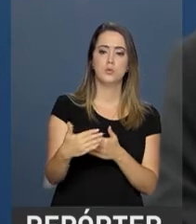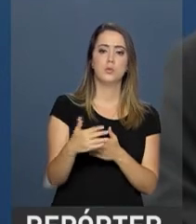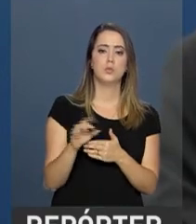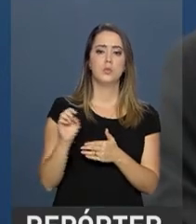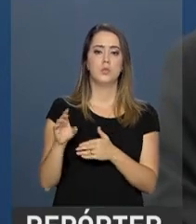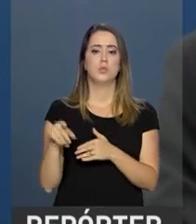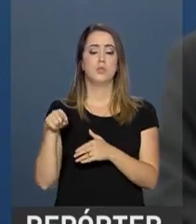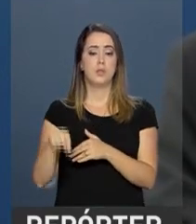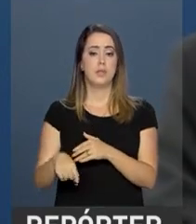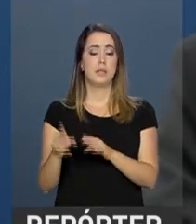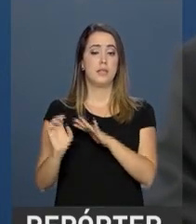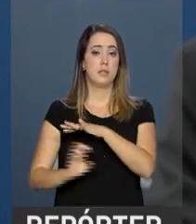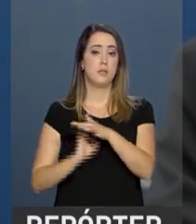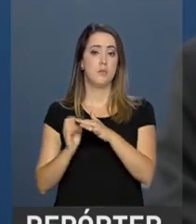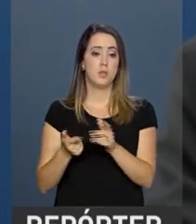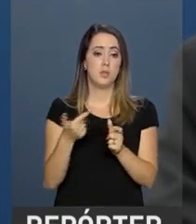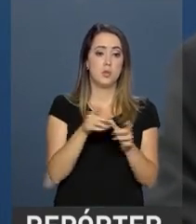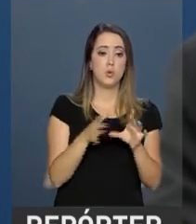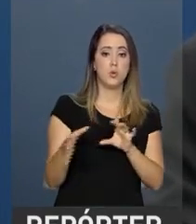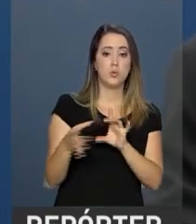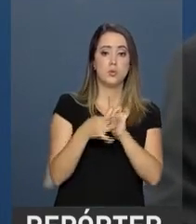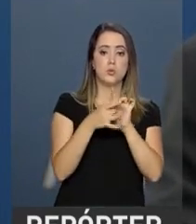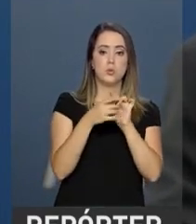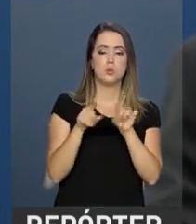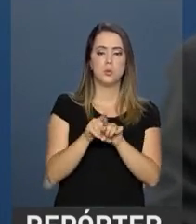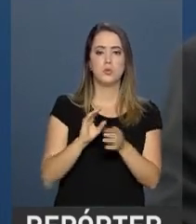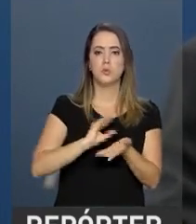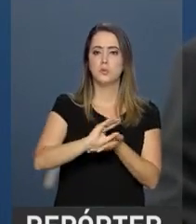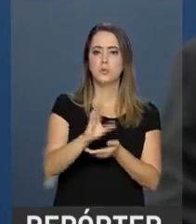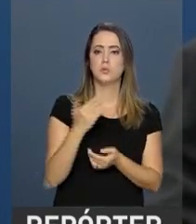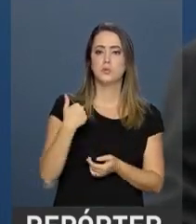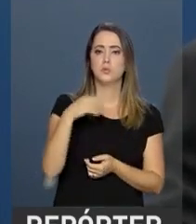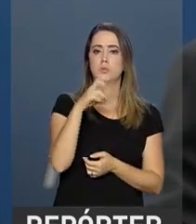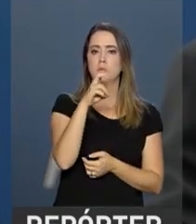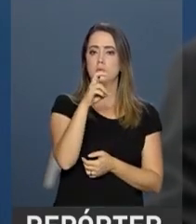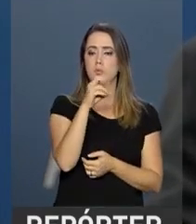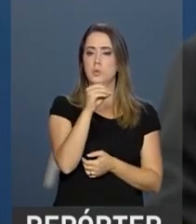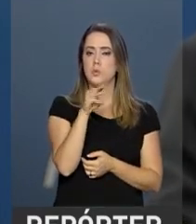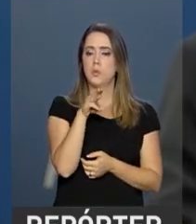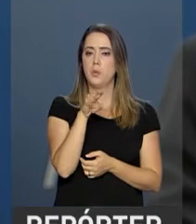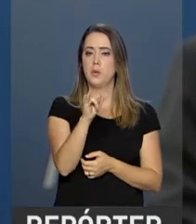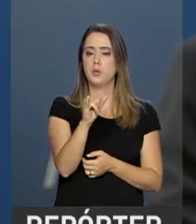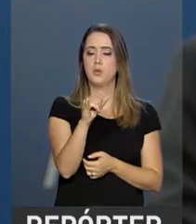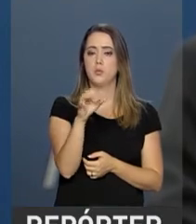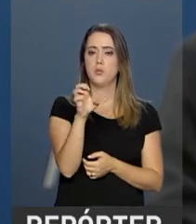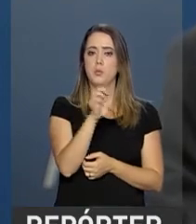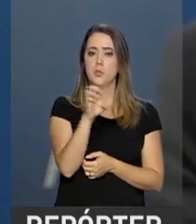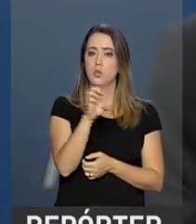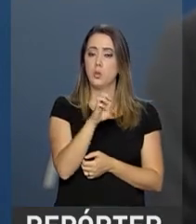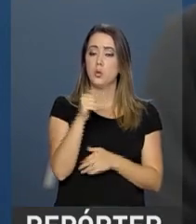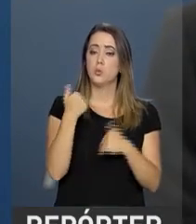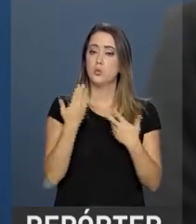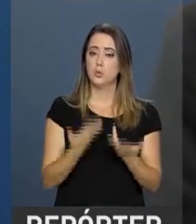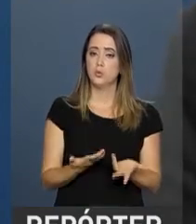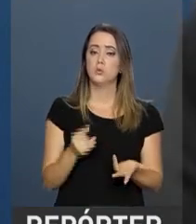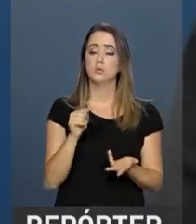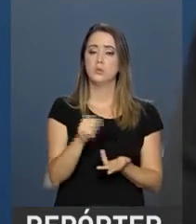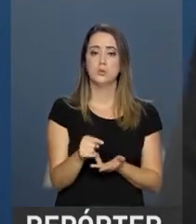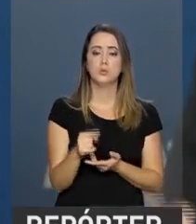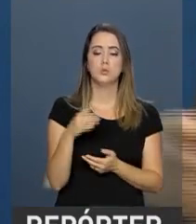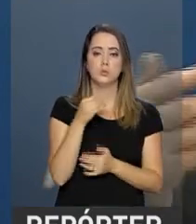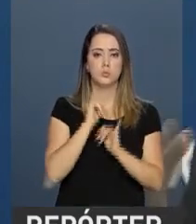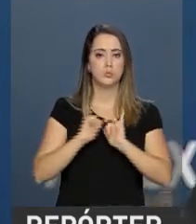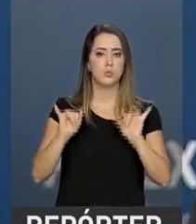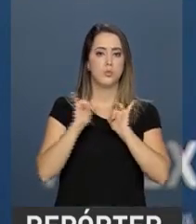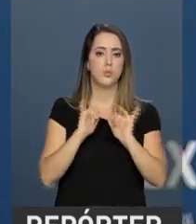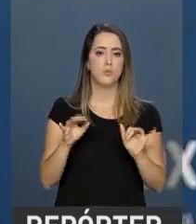só da siemens mas de outras coligadas poderá vir um investimento de mais de 50 bilhões de euros de modo que esta é uma notícia